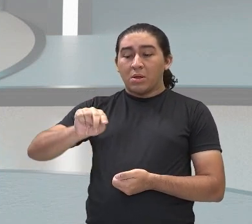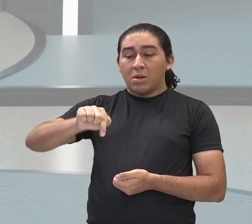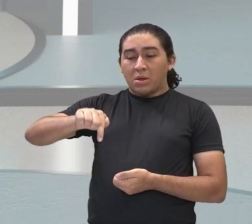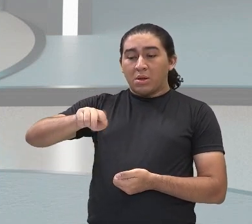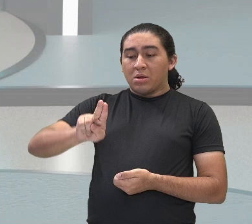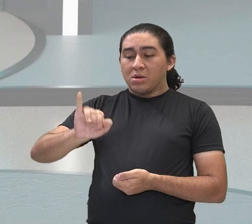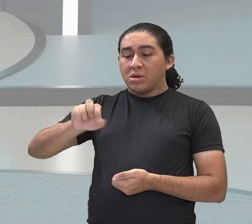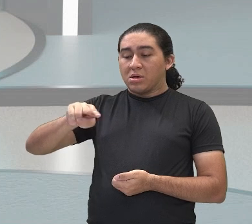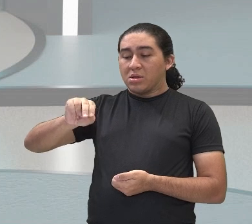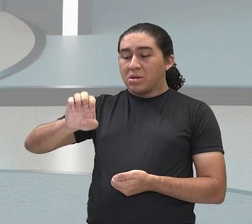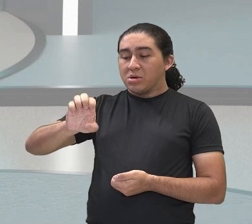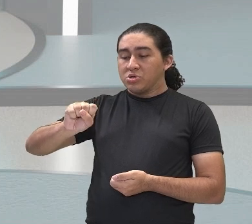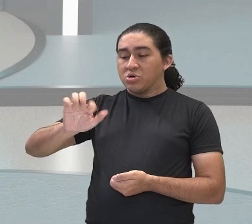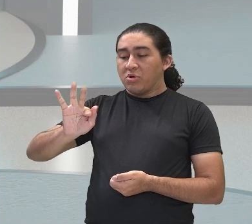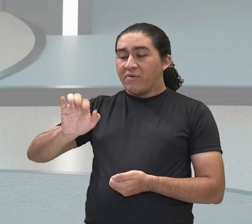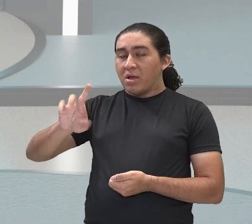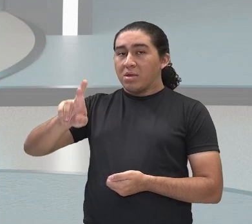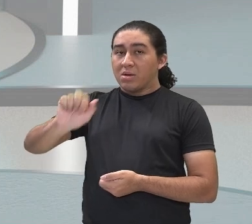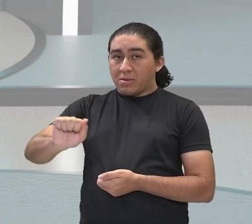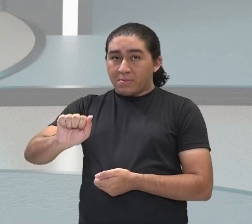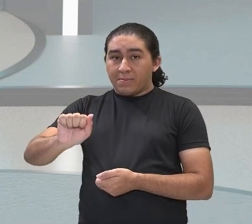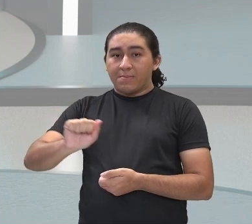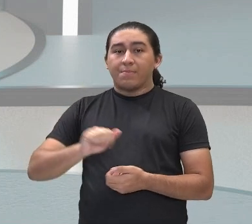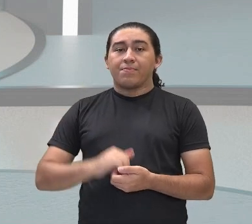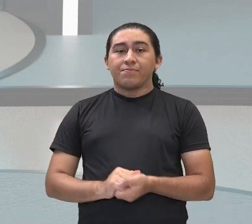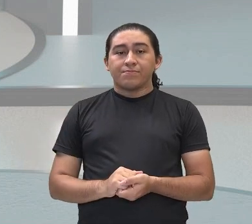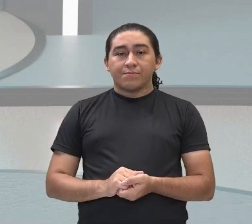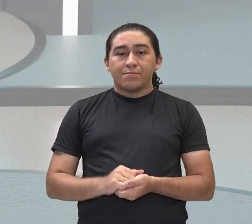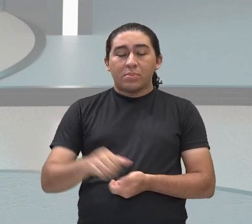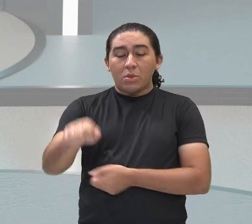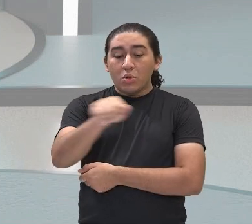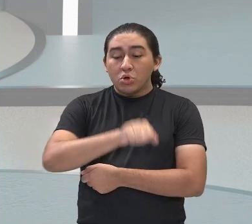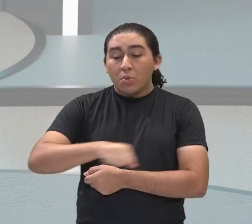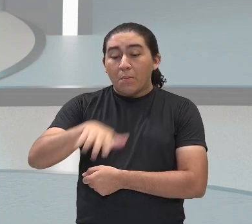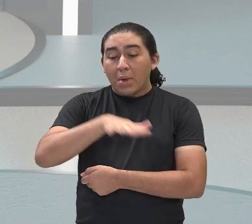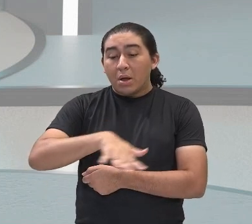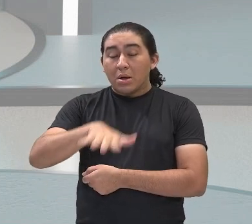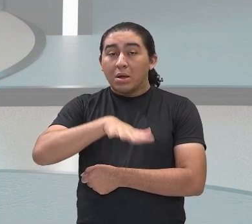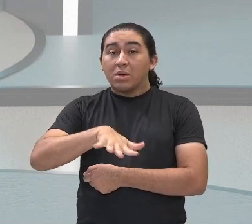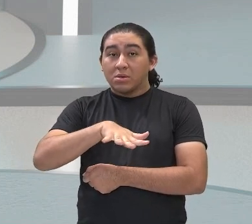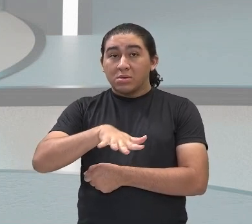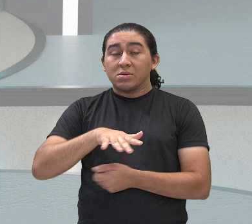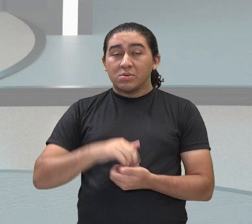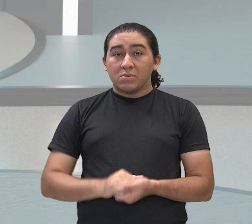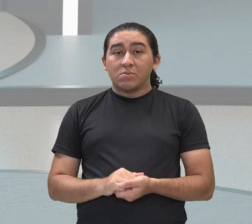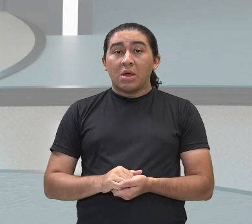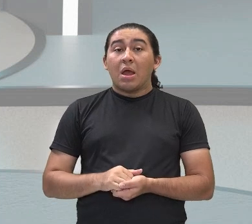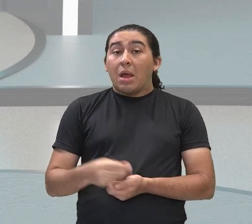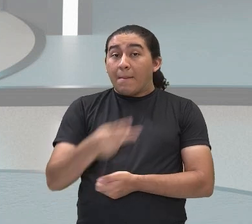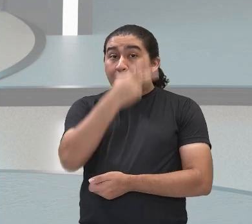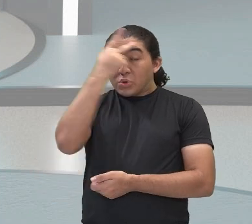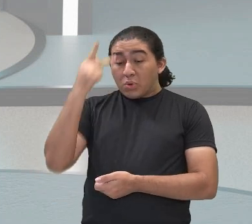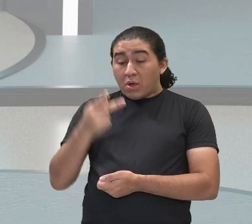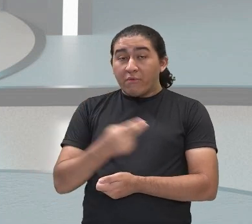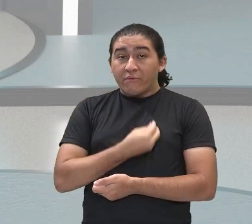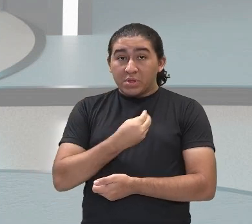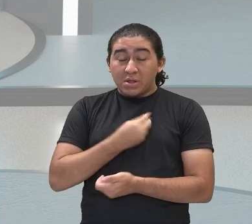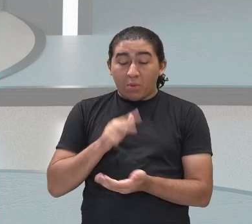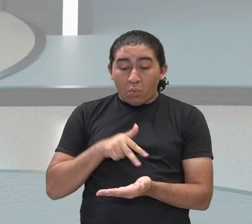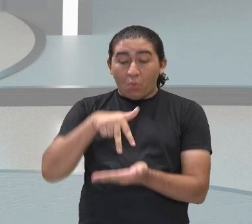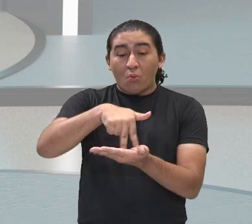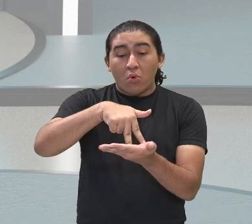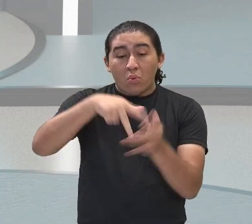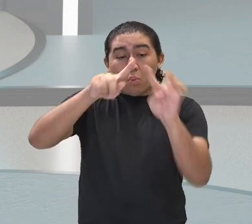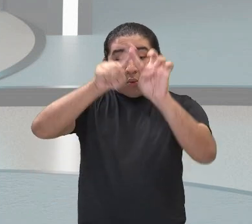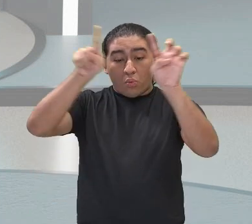ou sinesfera, que é exatamente esse espaço que onde você está, ele vai com você e você